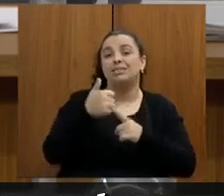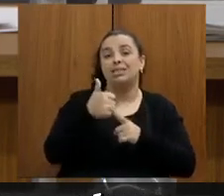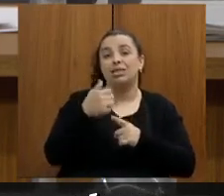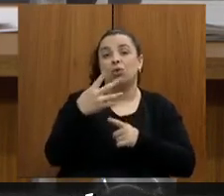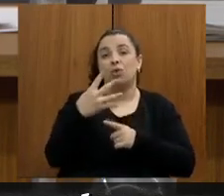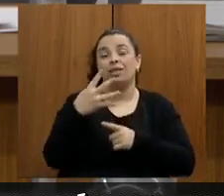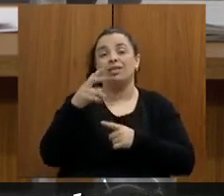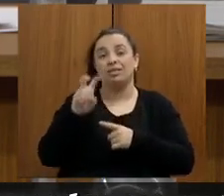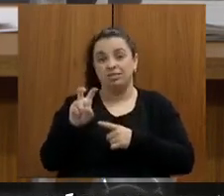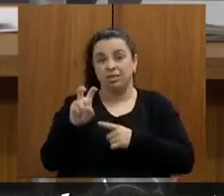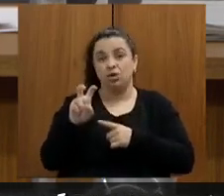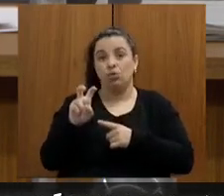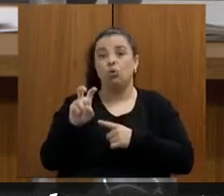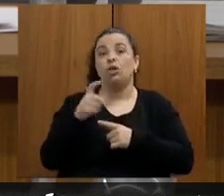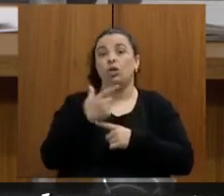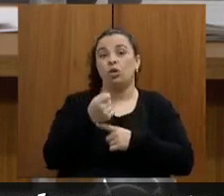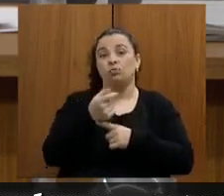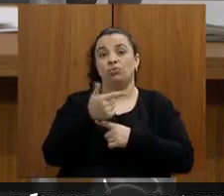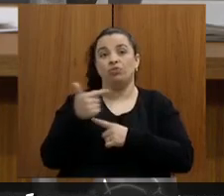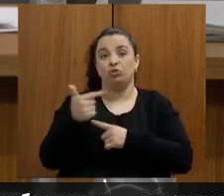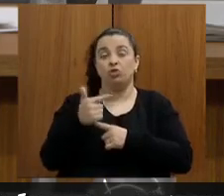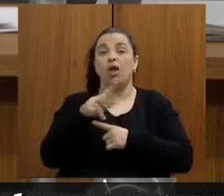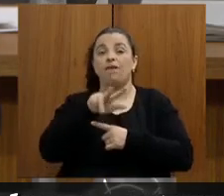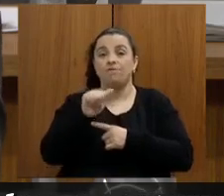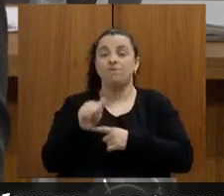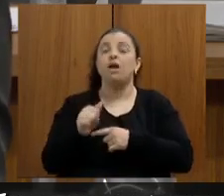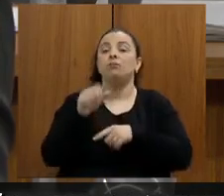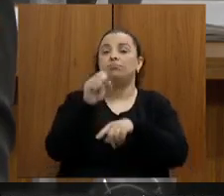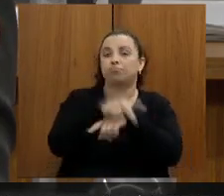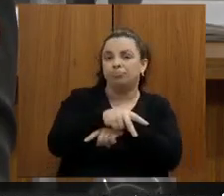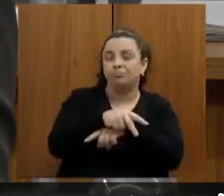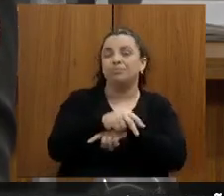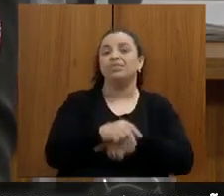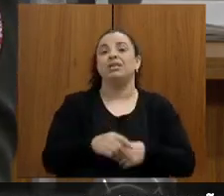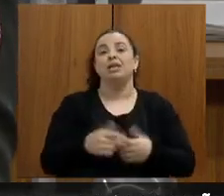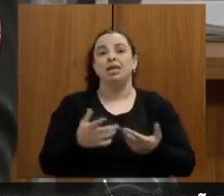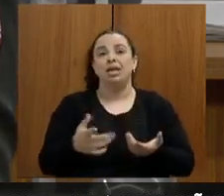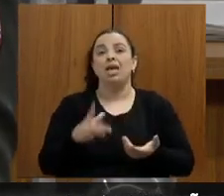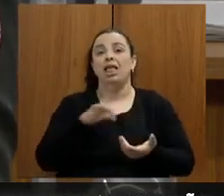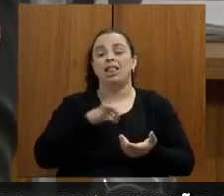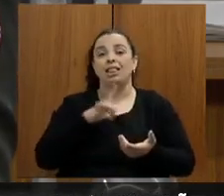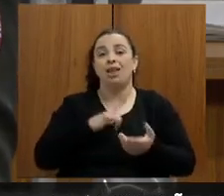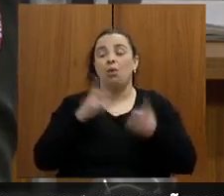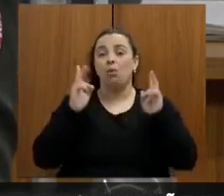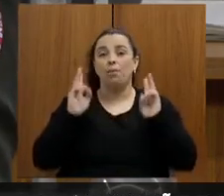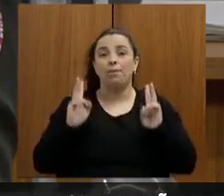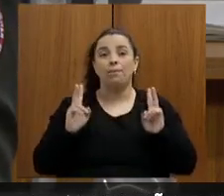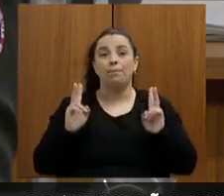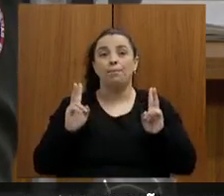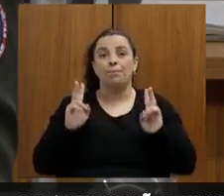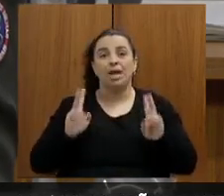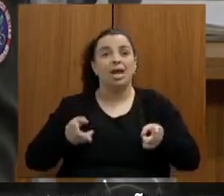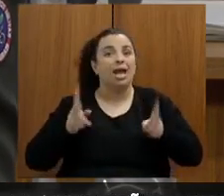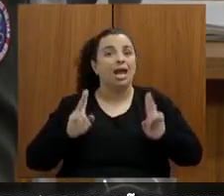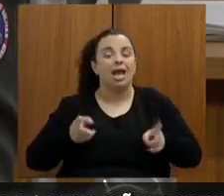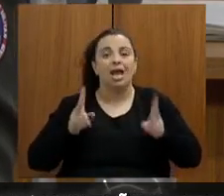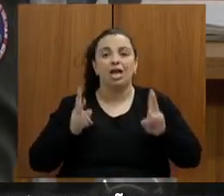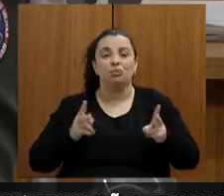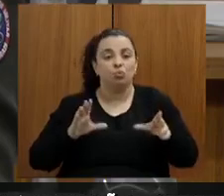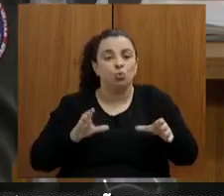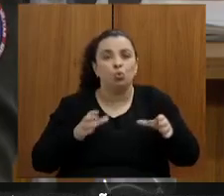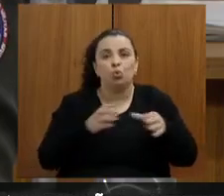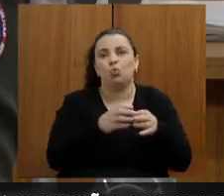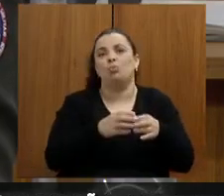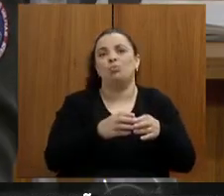final de 2022 nós teremos praticamente o mesmo efetivo e nós não